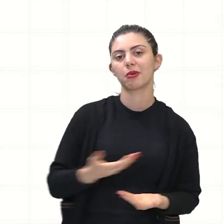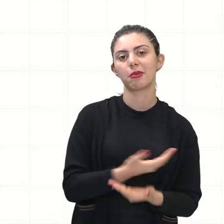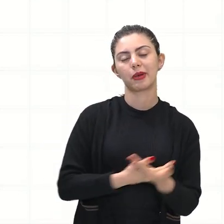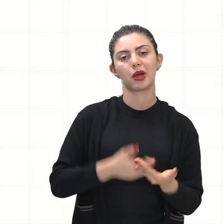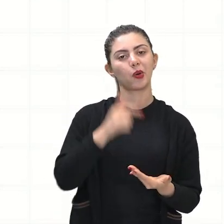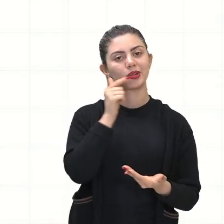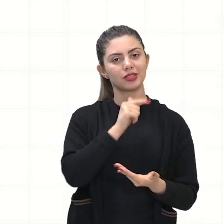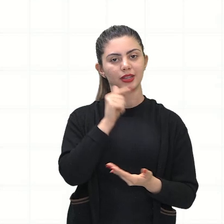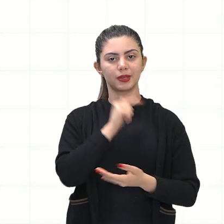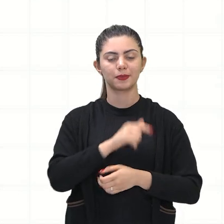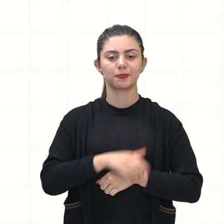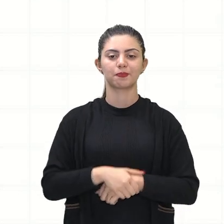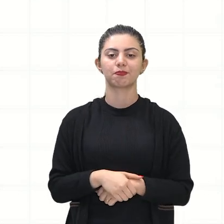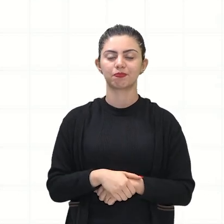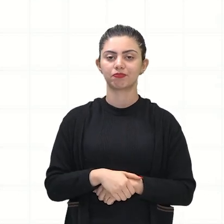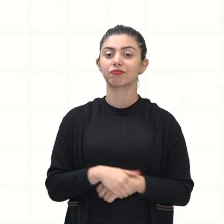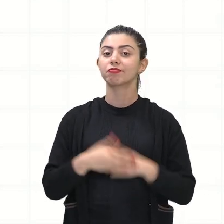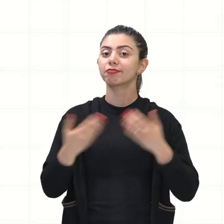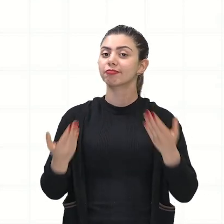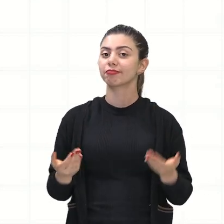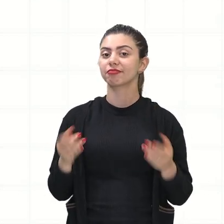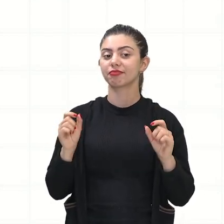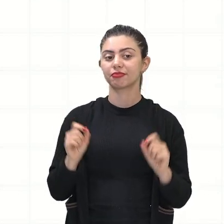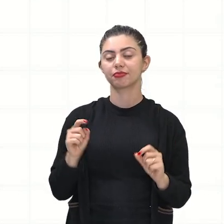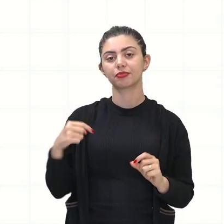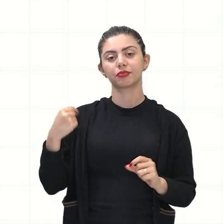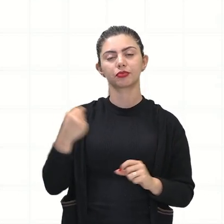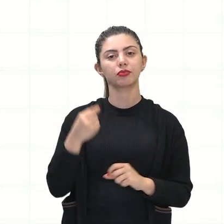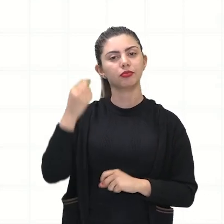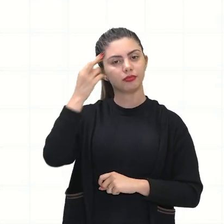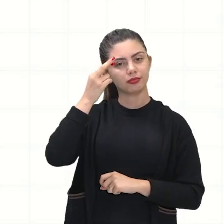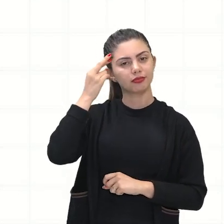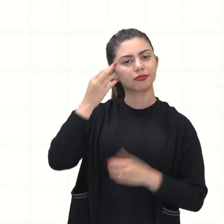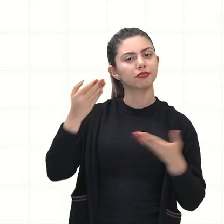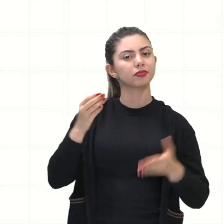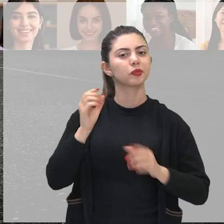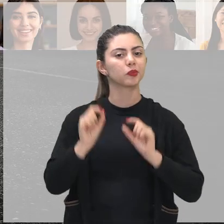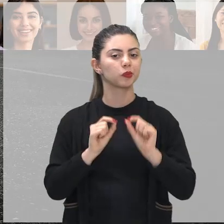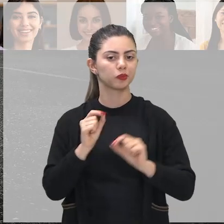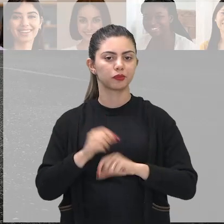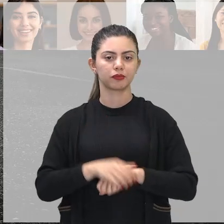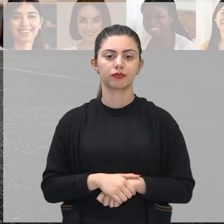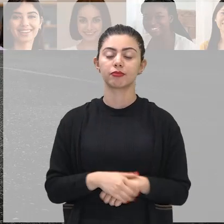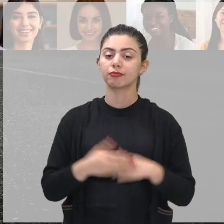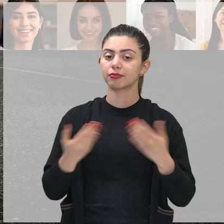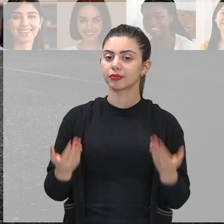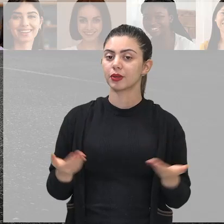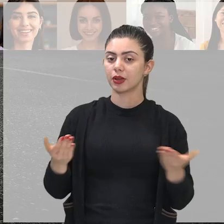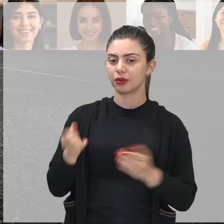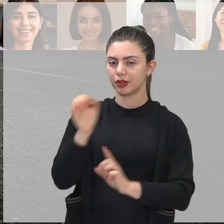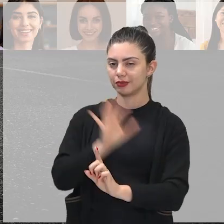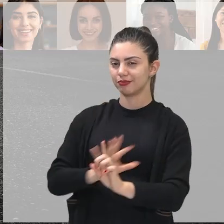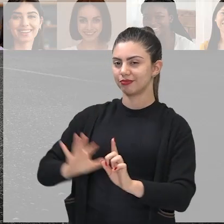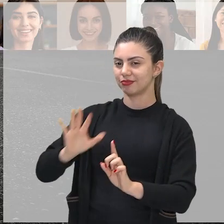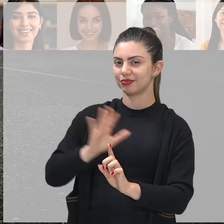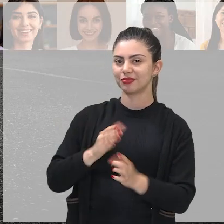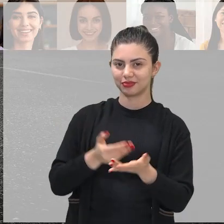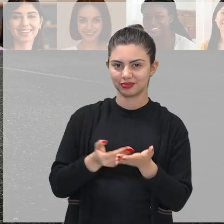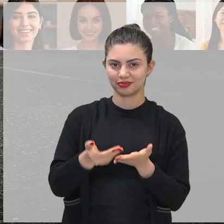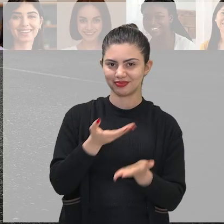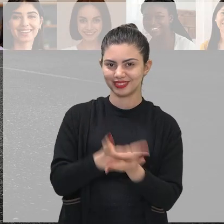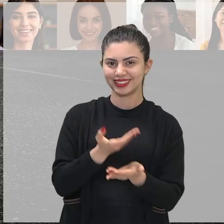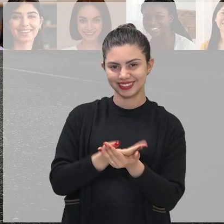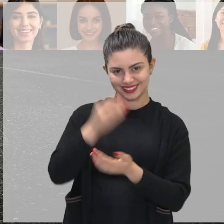e equilibrada. Então, gente, para pensar aqui comigo. Aqui nesse cenário que eu coloquei logo no início